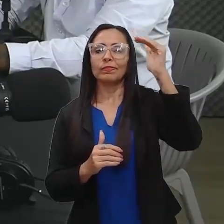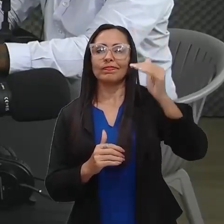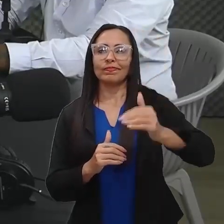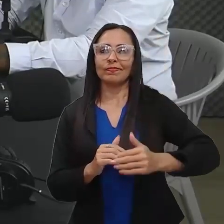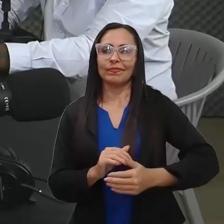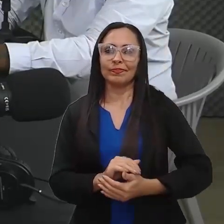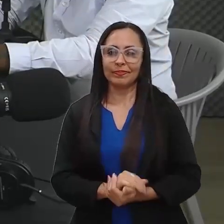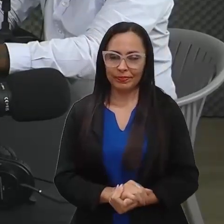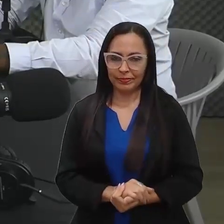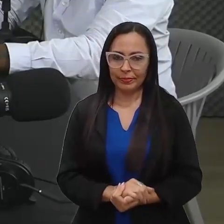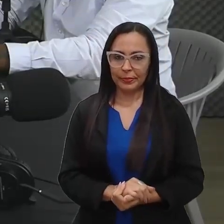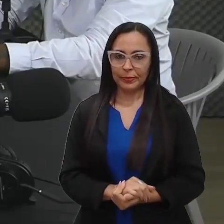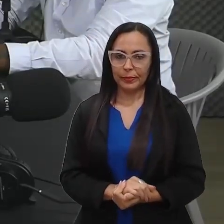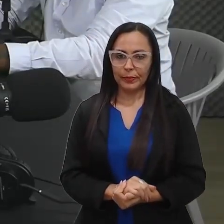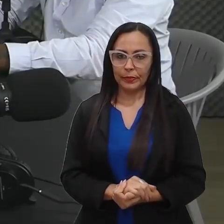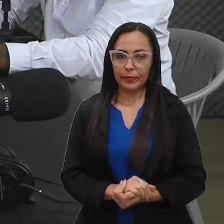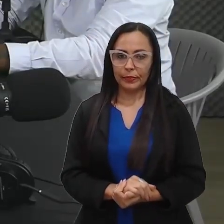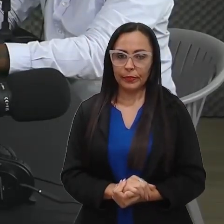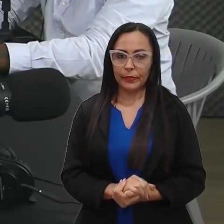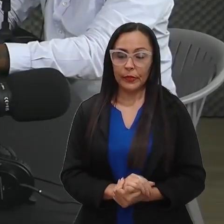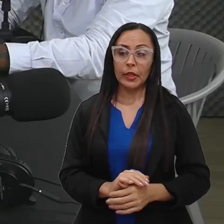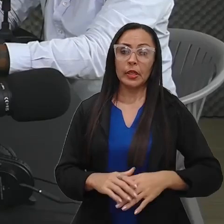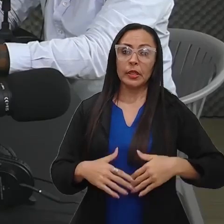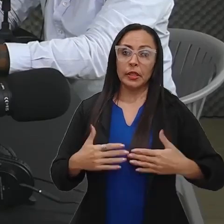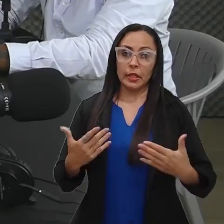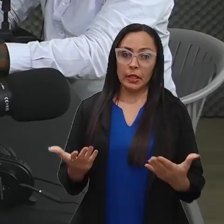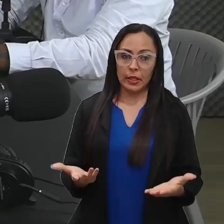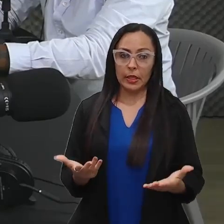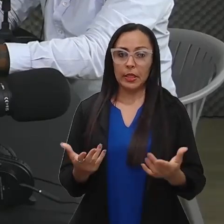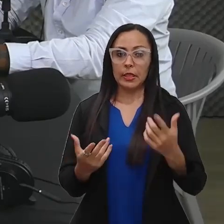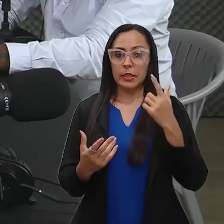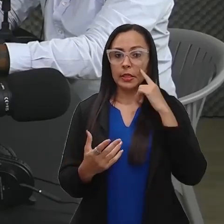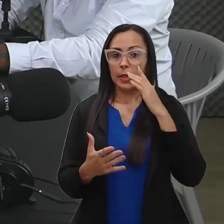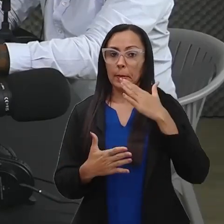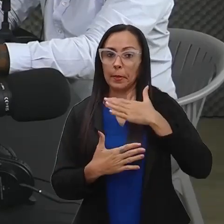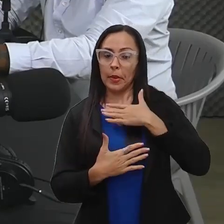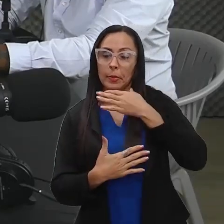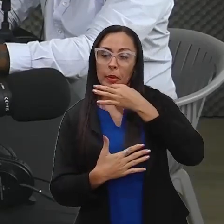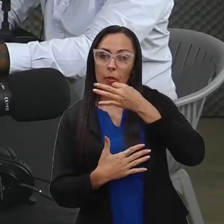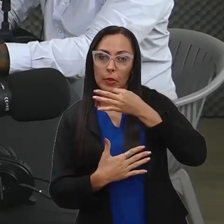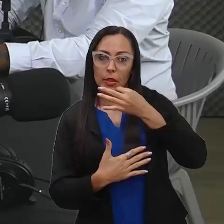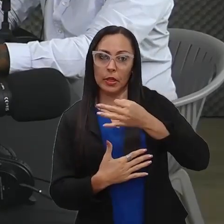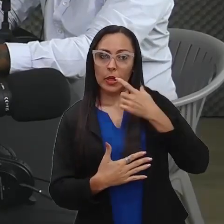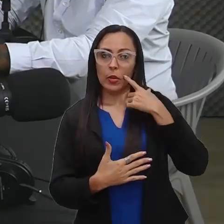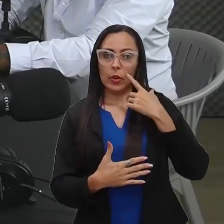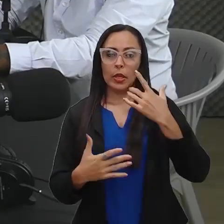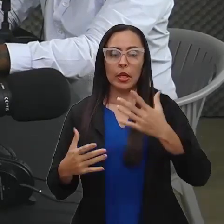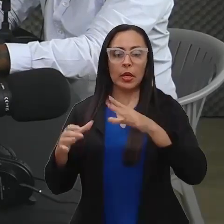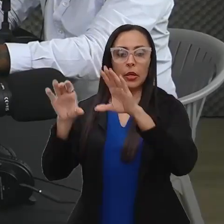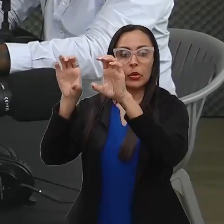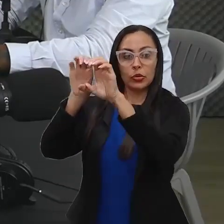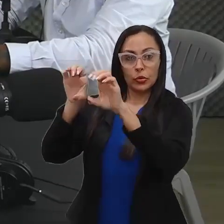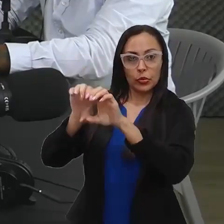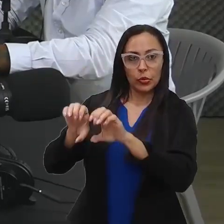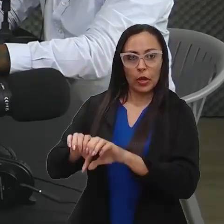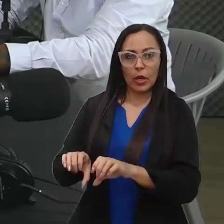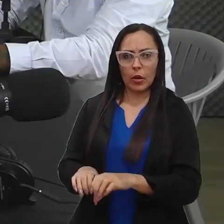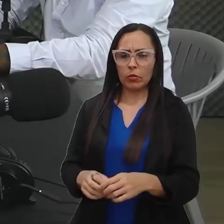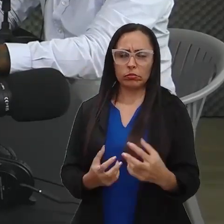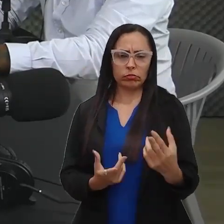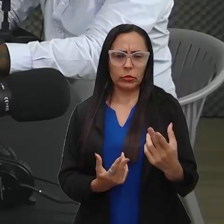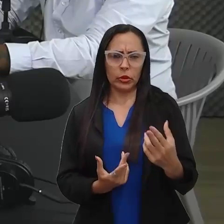adulto, né? E esse adultocentrismo, que para mim ele é estrutural e estruturante, assim como o